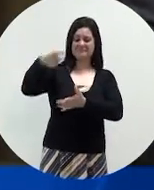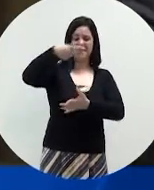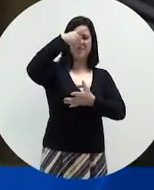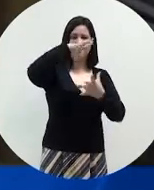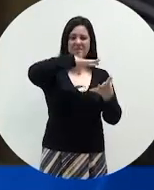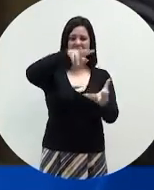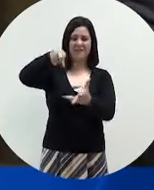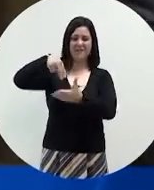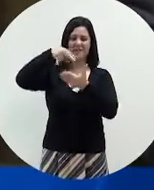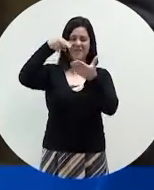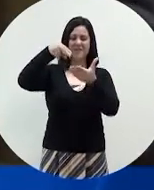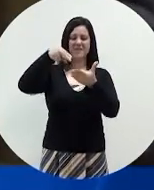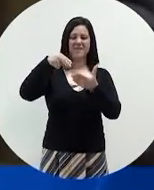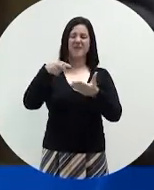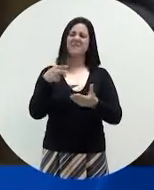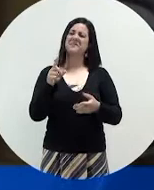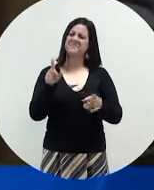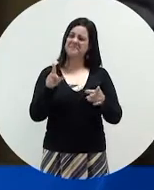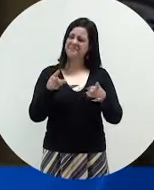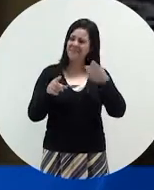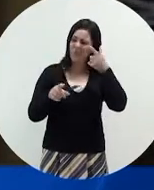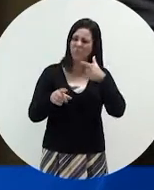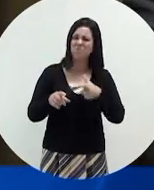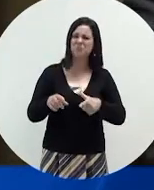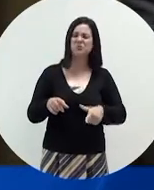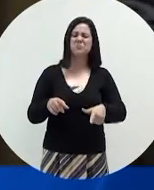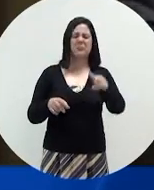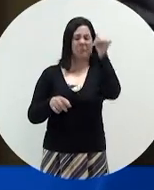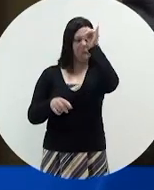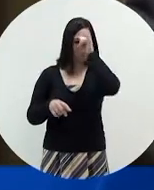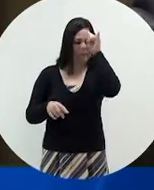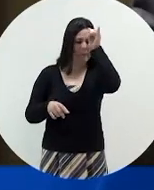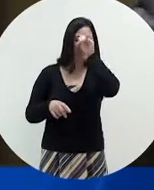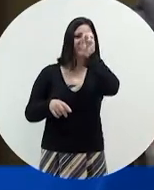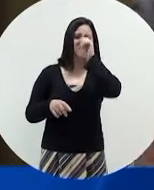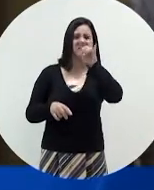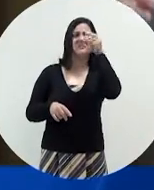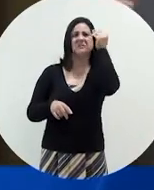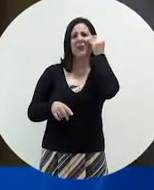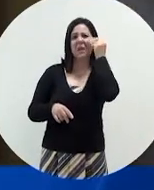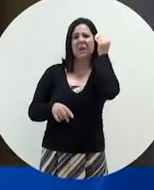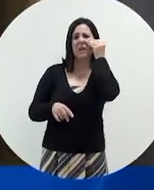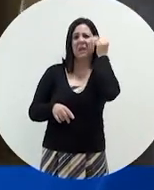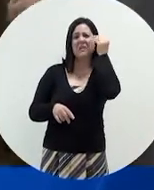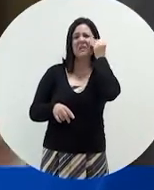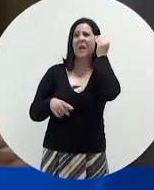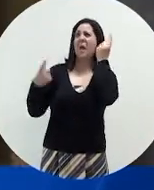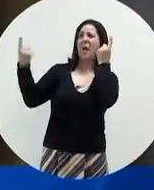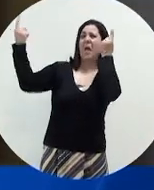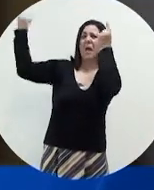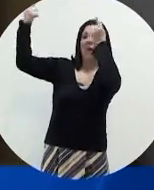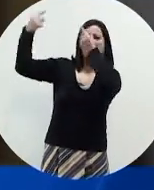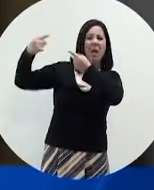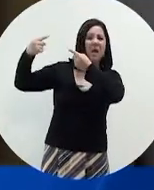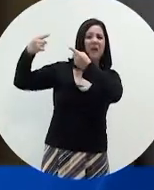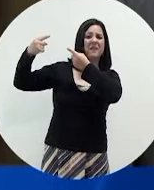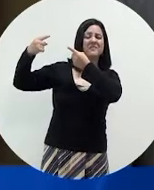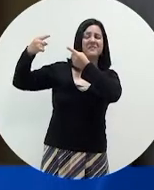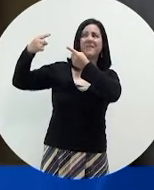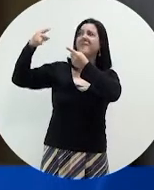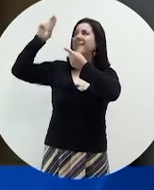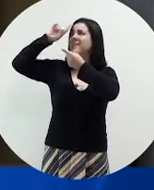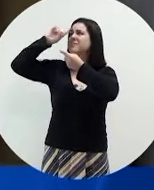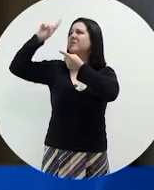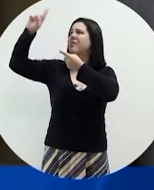que é o dono do seu nariz ou não é, porque Ele continua sendo aquele que manda no universo.